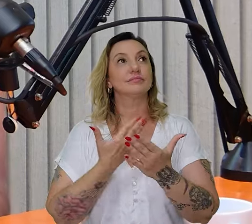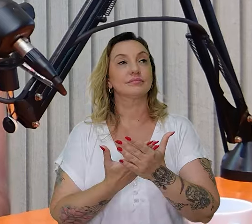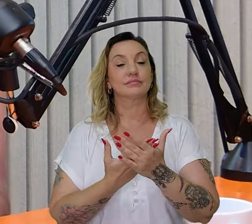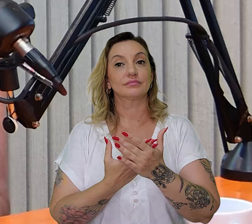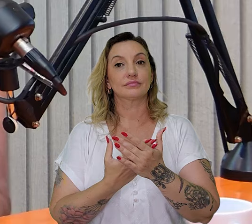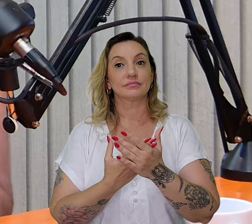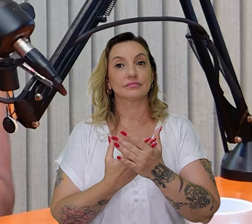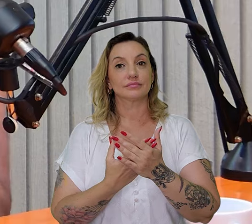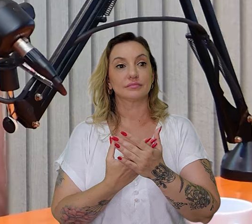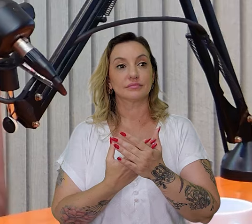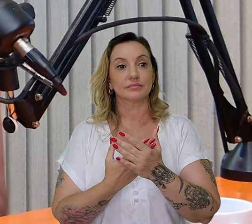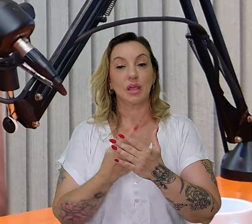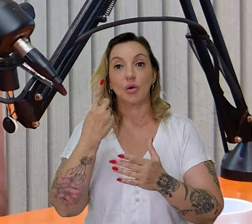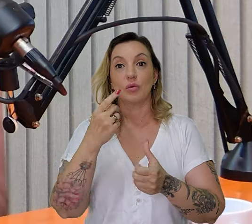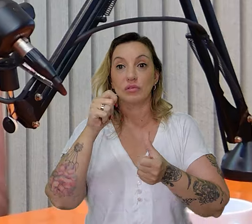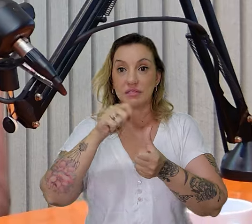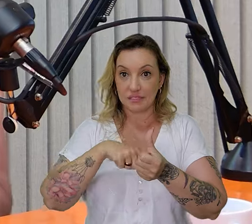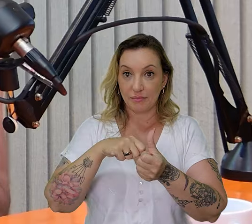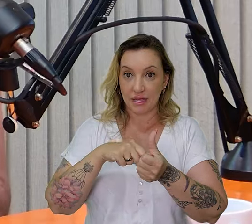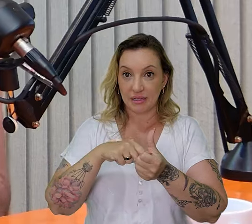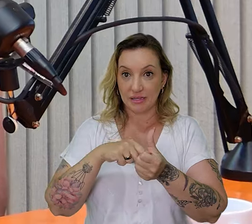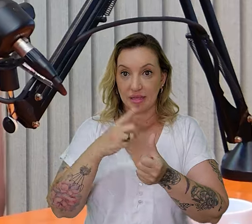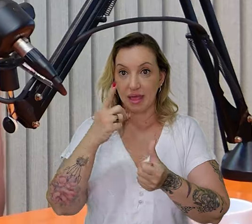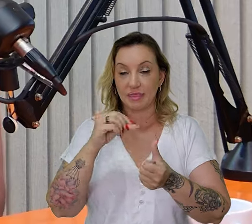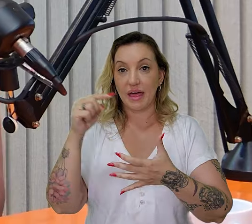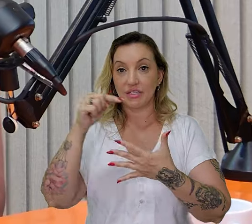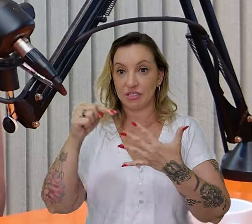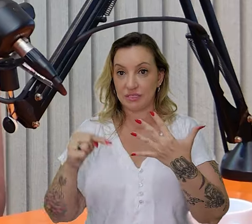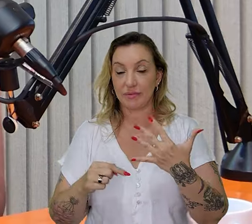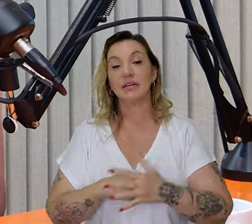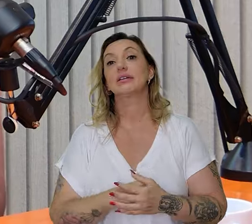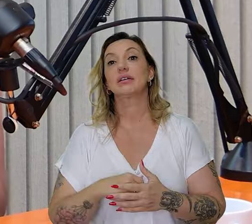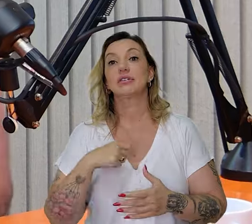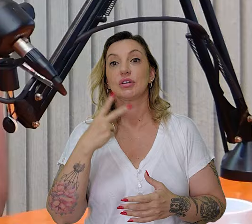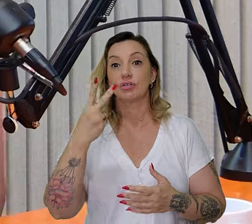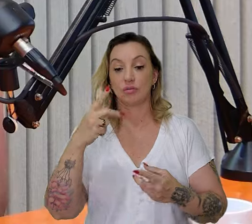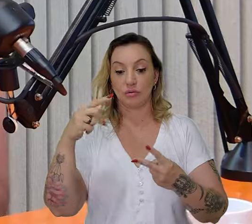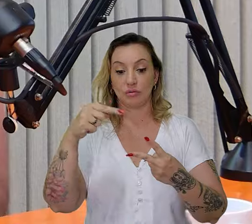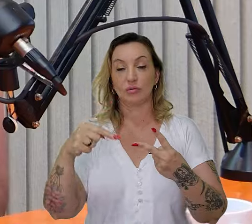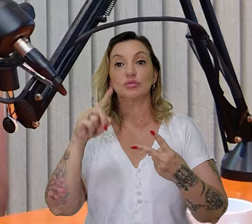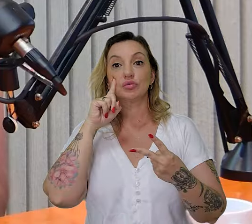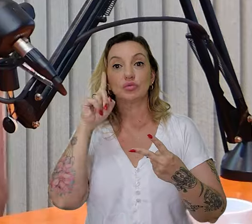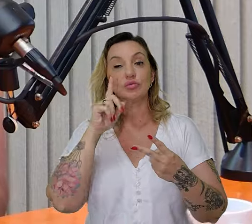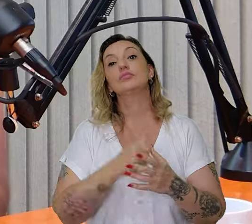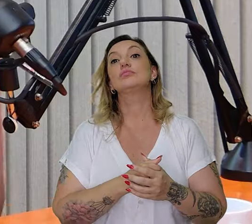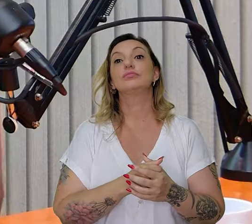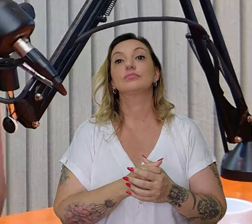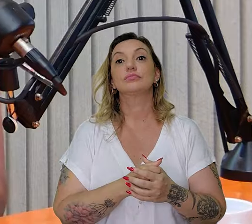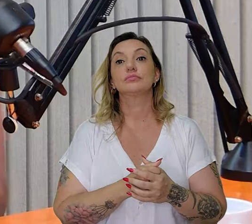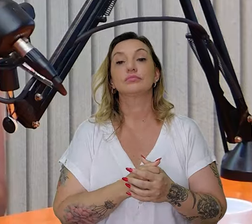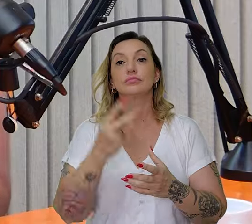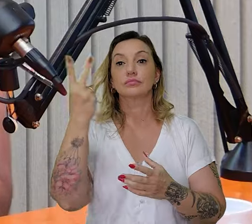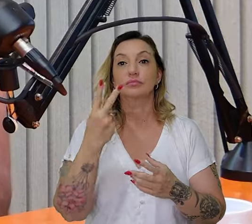semestre isso 10 matérias e eu tinha duas matérias por dia então tinha segunda-feira eu tinha duas matérias E aí na